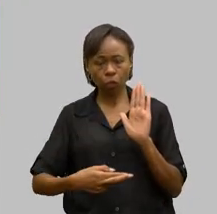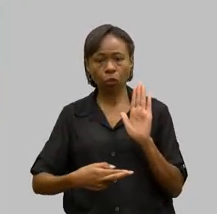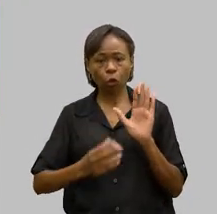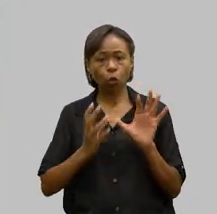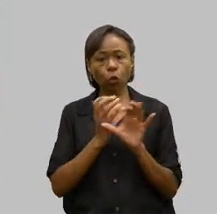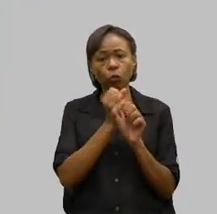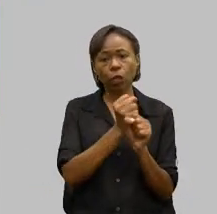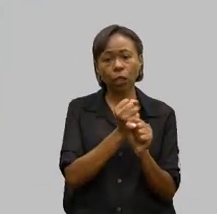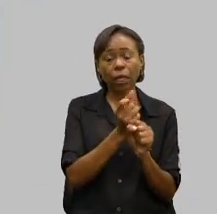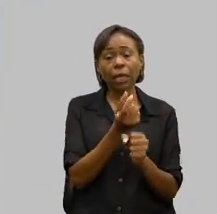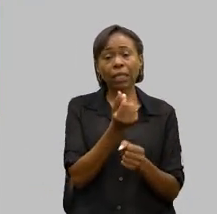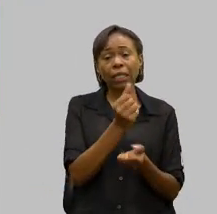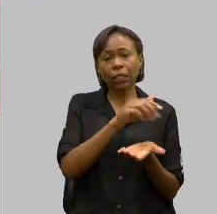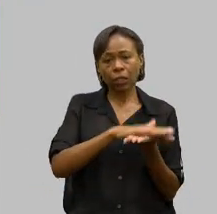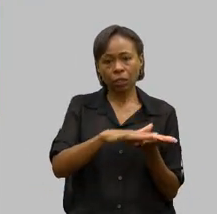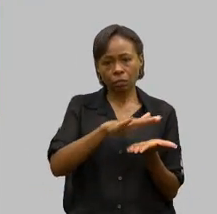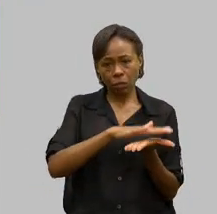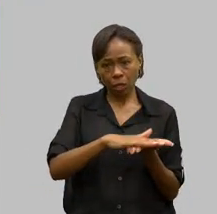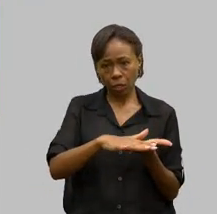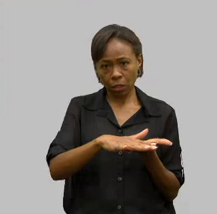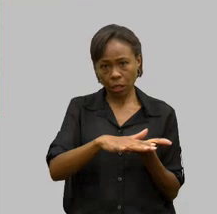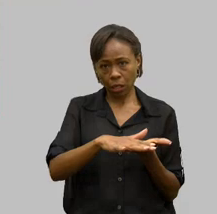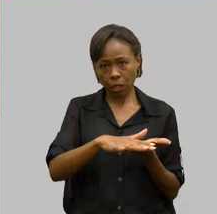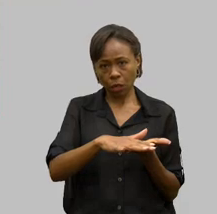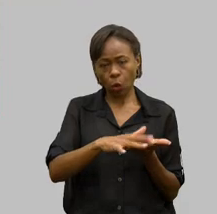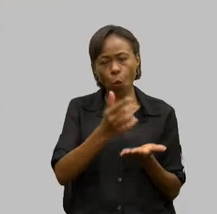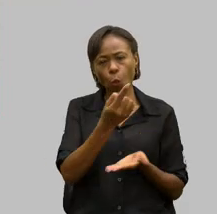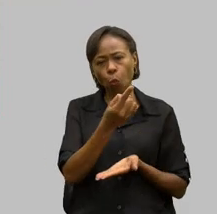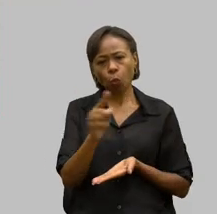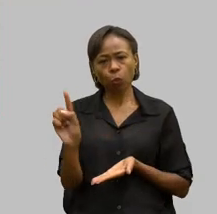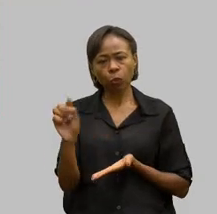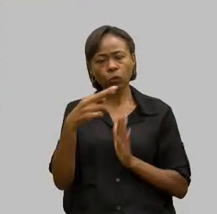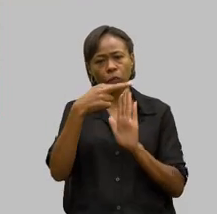despesa. o último relatório